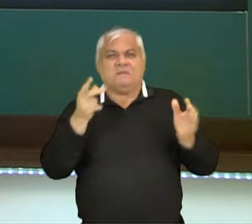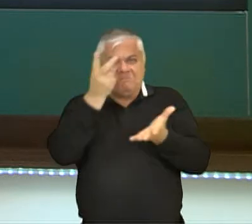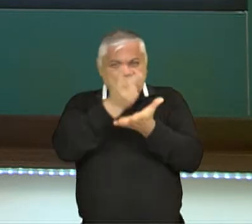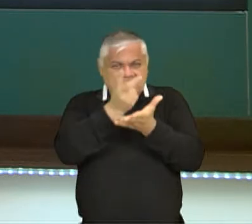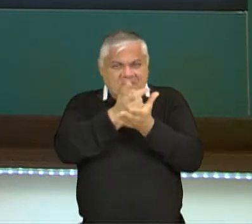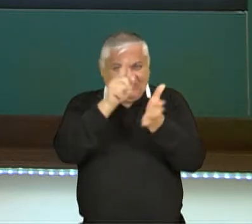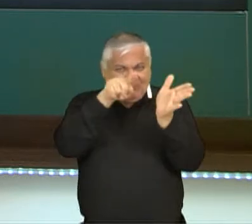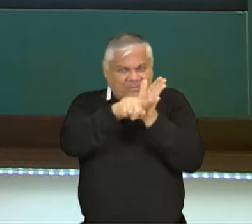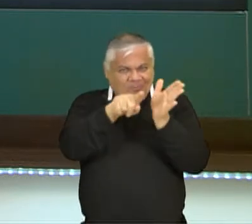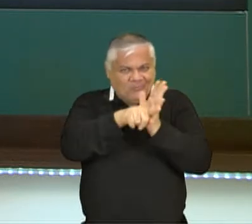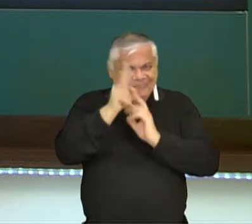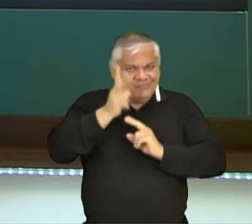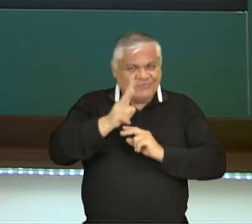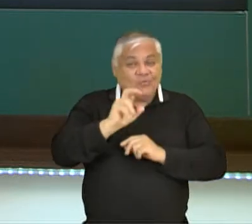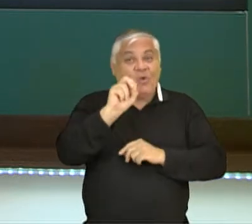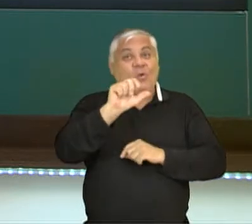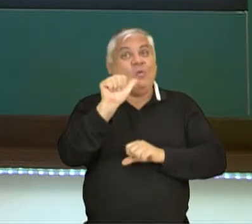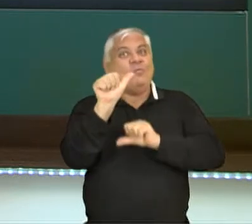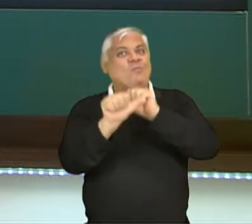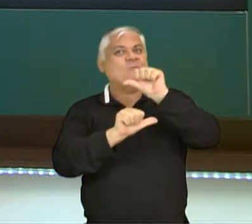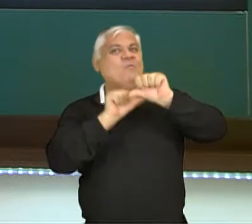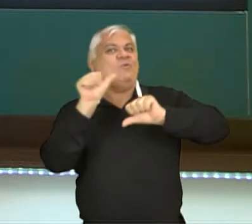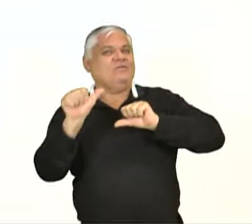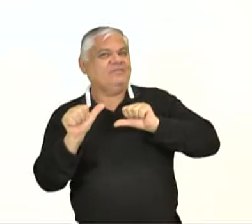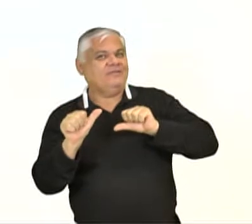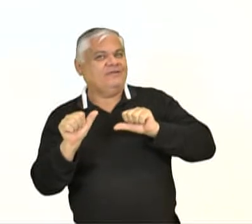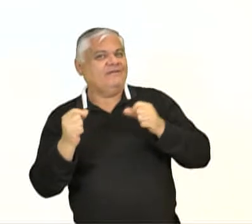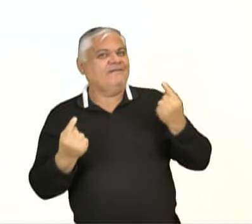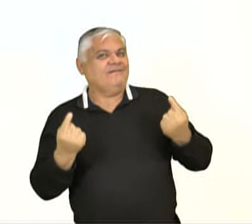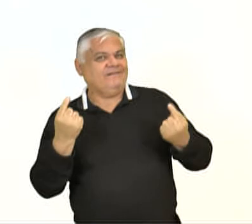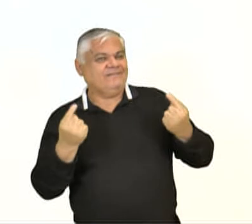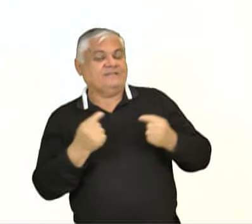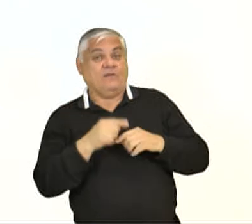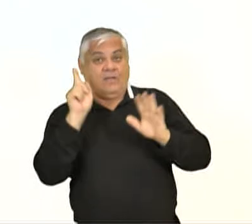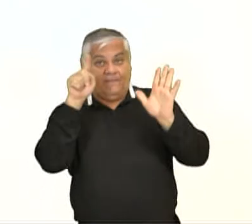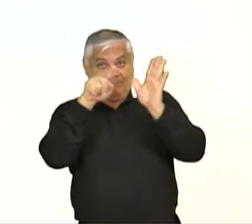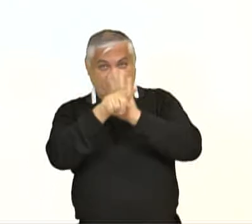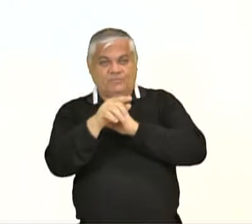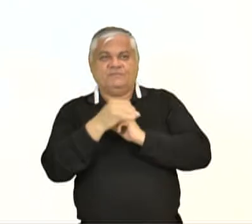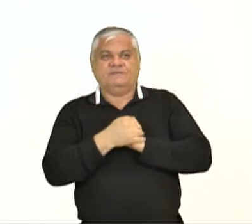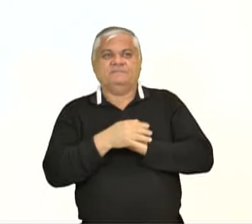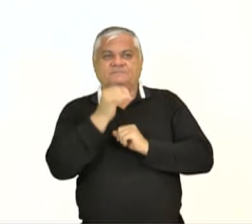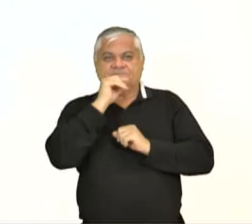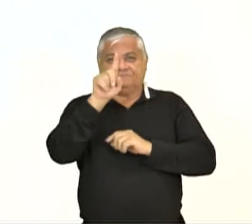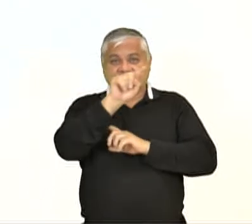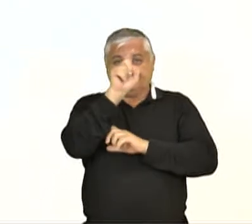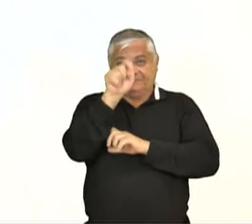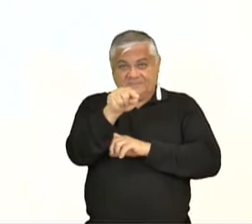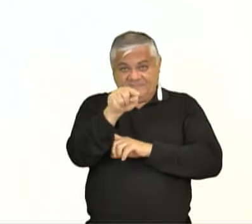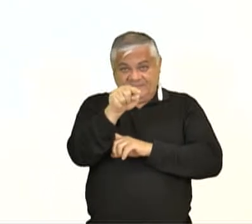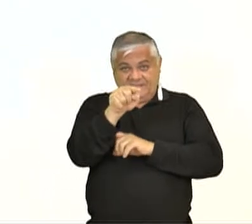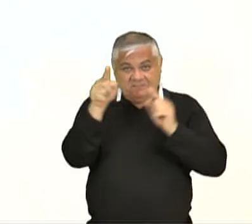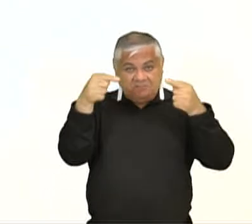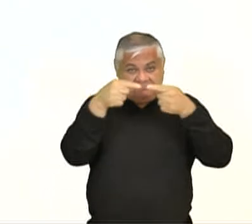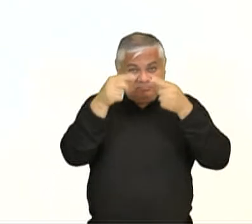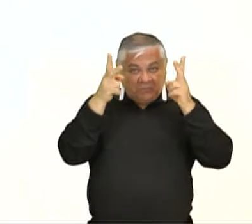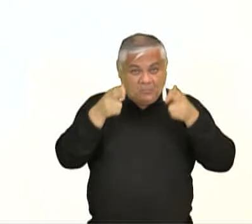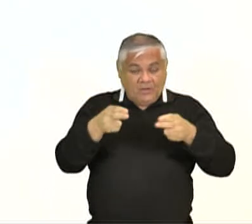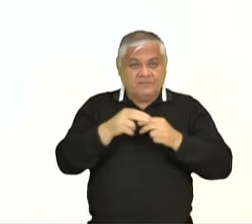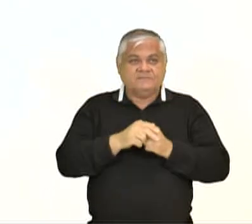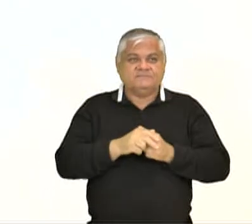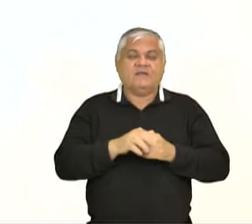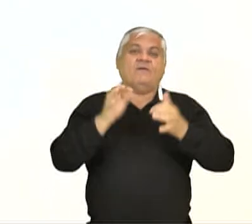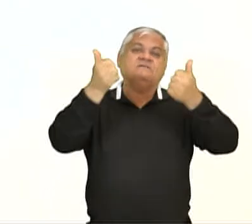mesmo sentido ou vai mudar o sentido da frase? Né? Então, a pergunta é, tirando, teria o mesmo sentido? E aí a gente